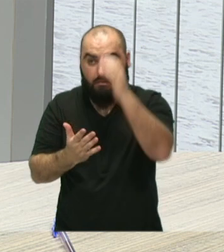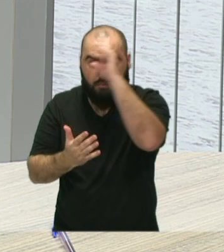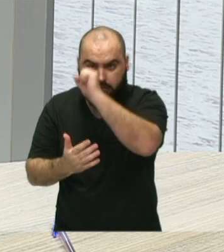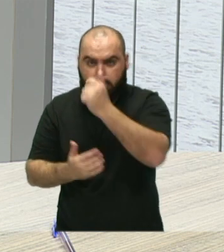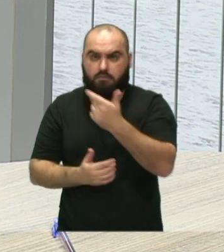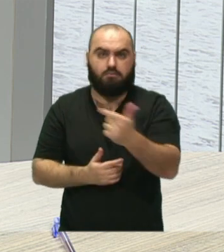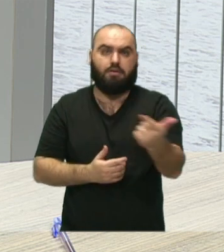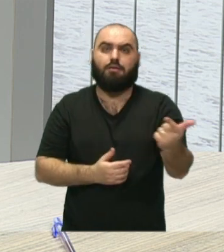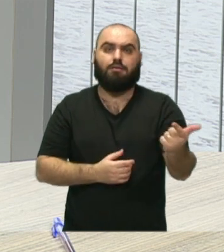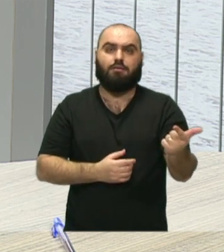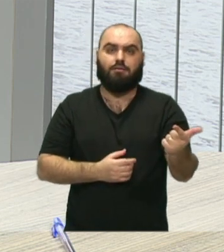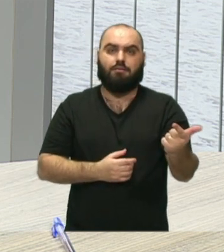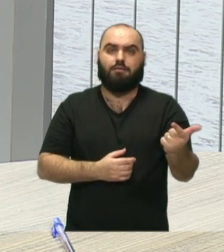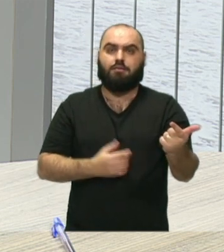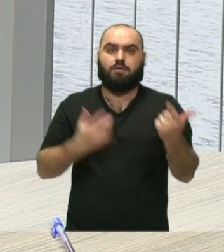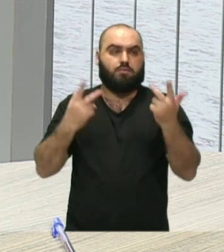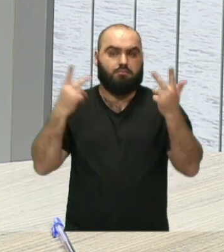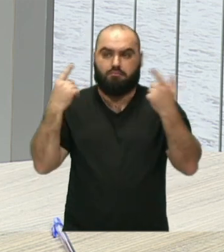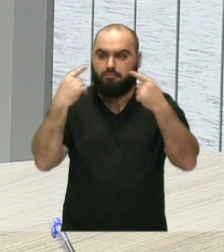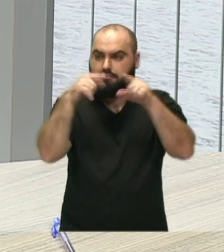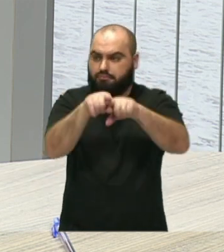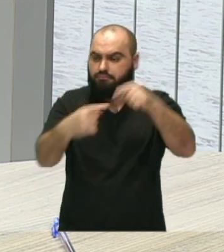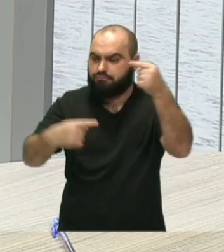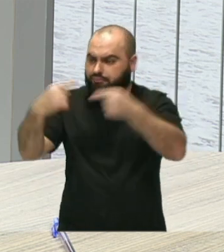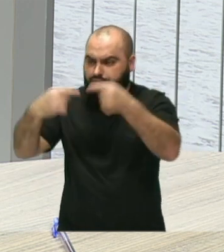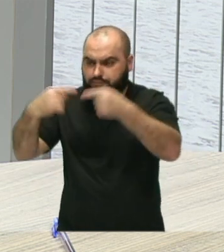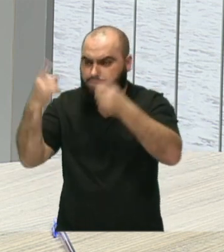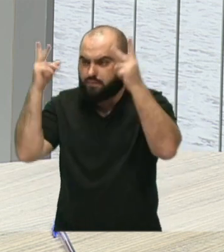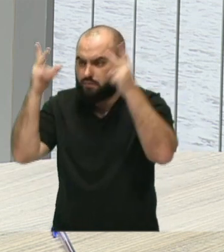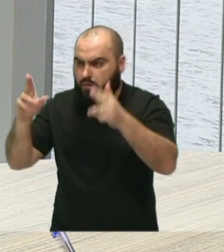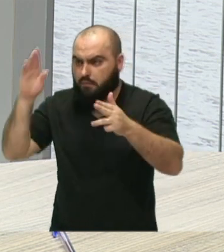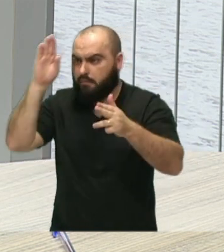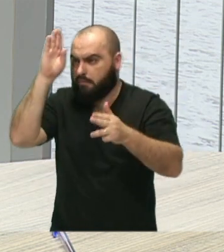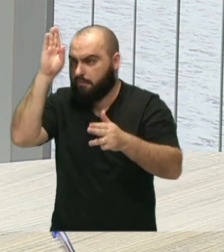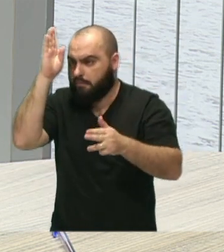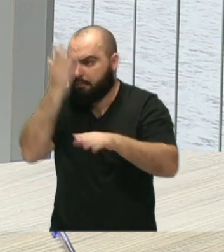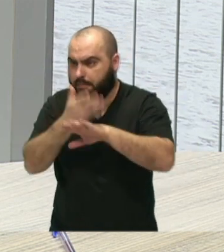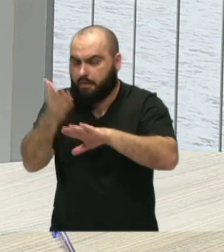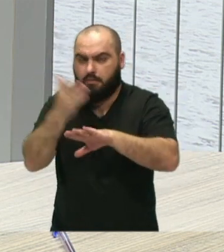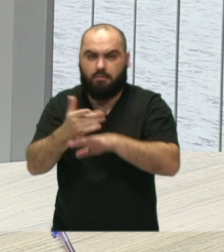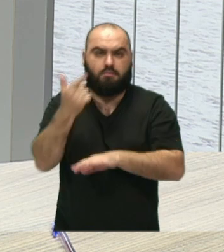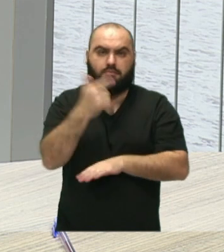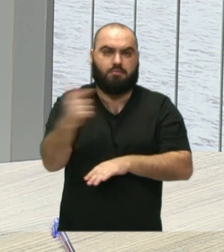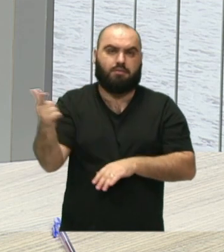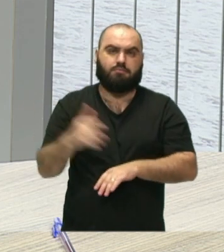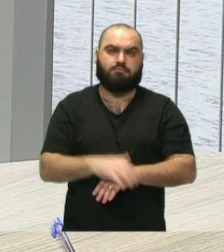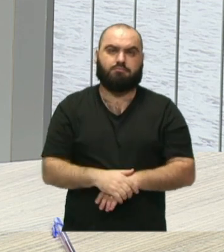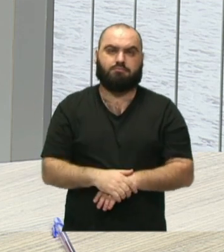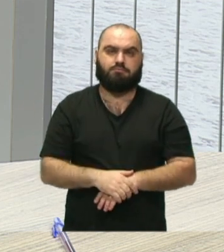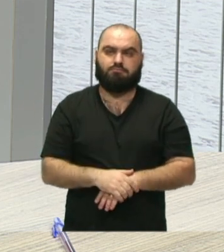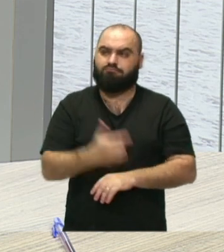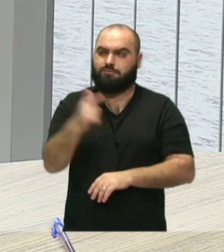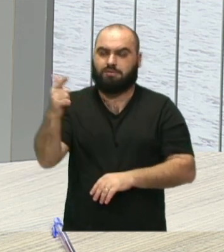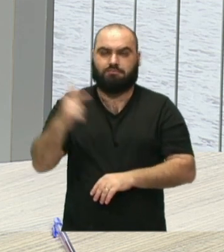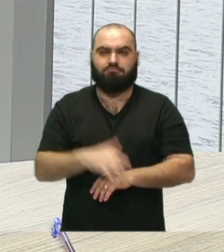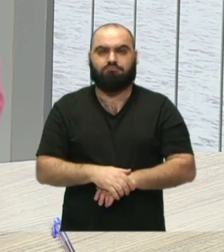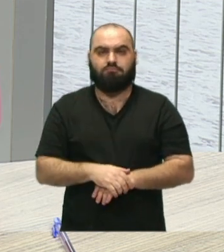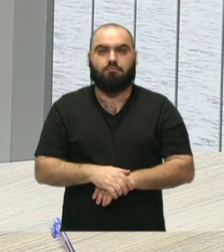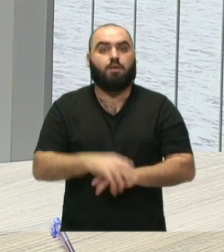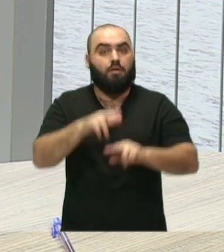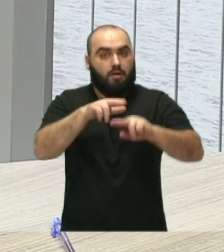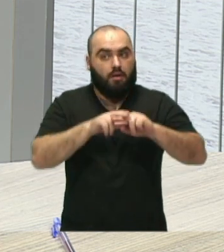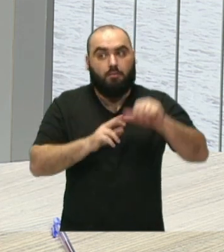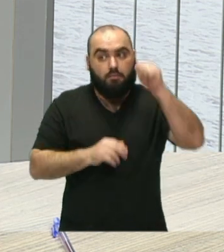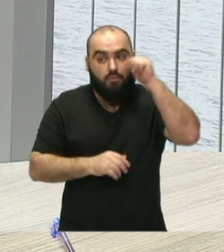e competir de igual para igual. Essa possibilidade não existe. Então, enquanto